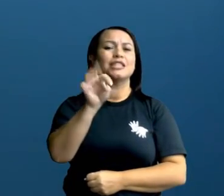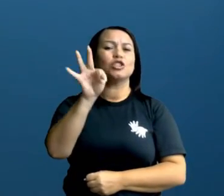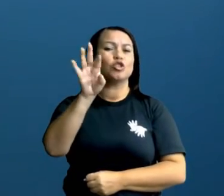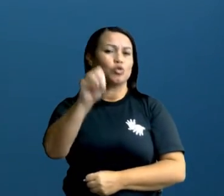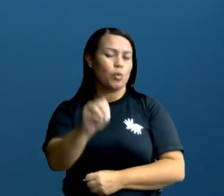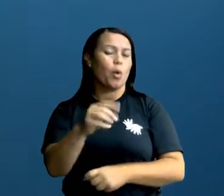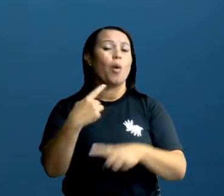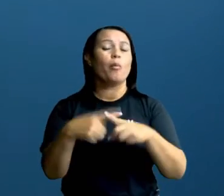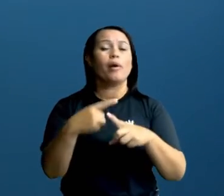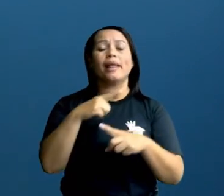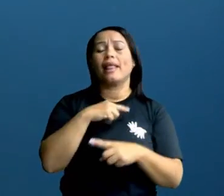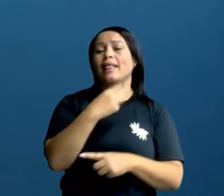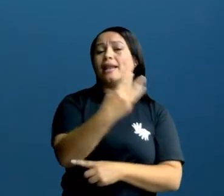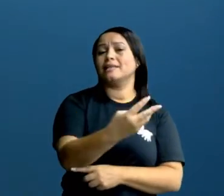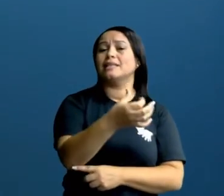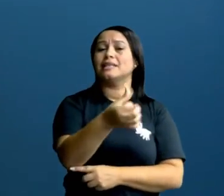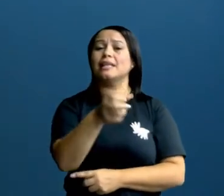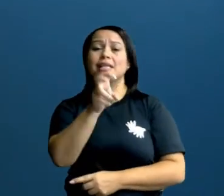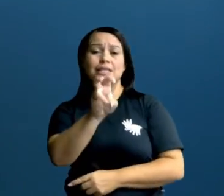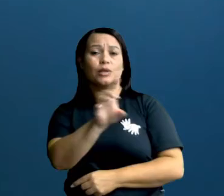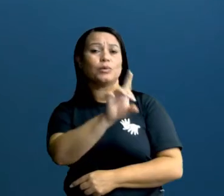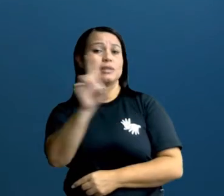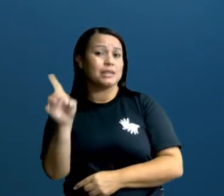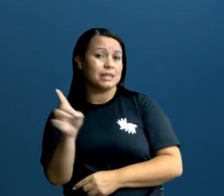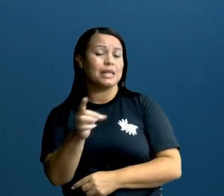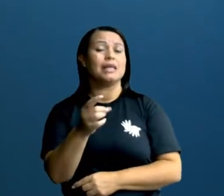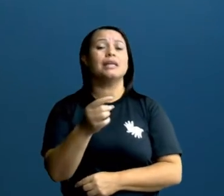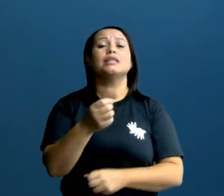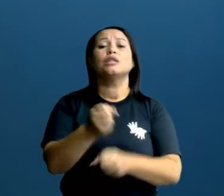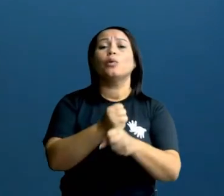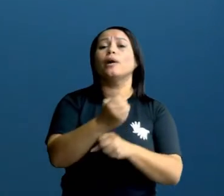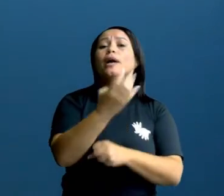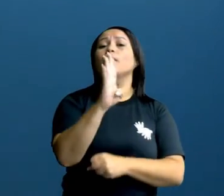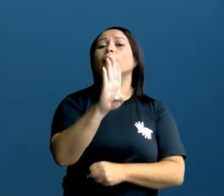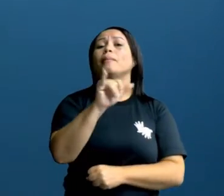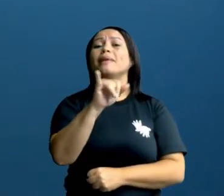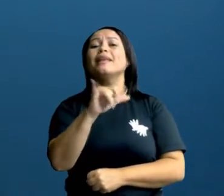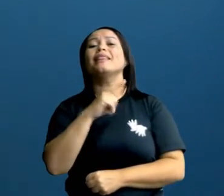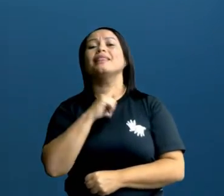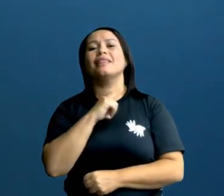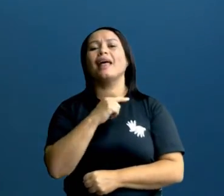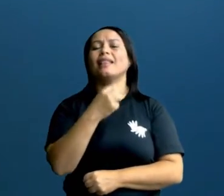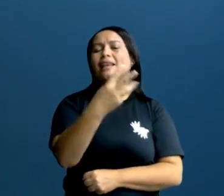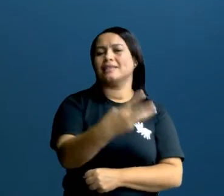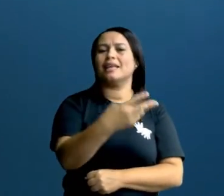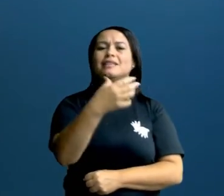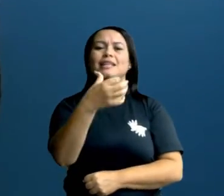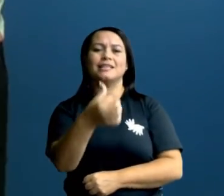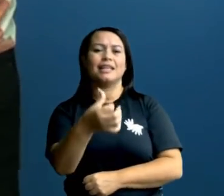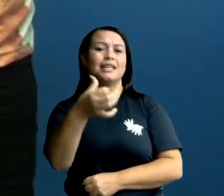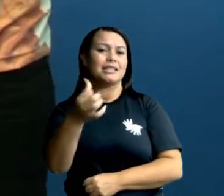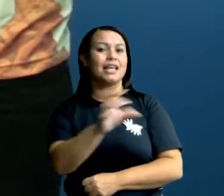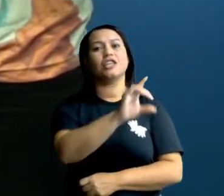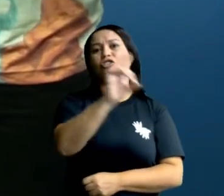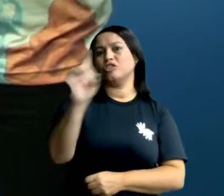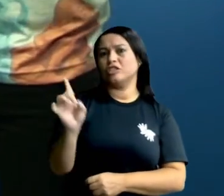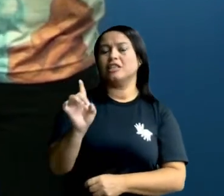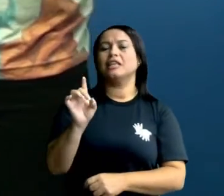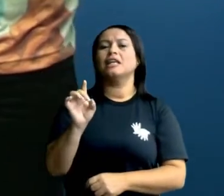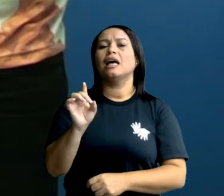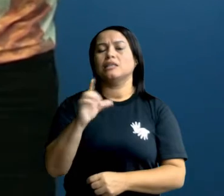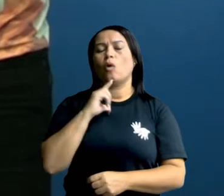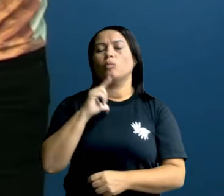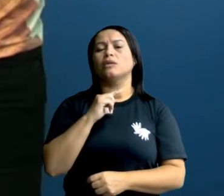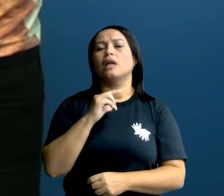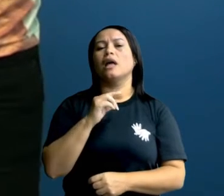ano tradicional tem 365 dias e o ano bissexto, ou seja, 2/6, teriam 366 dias, e aí, quando ocorre